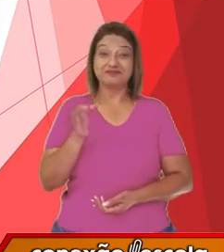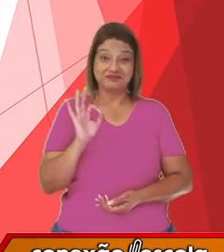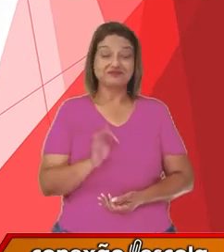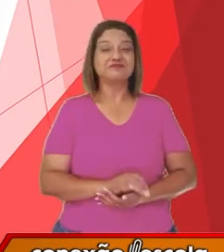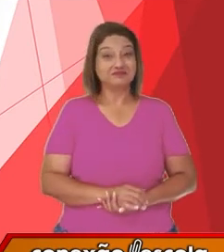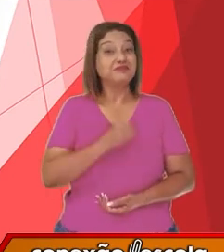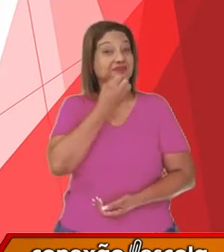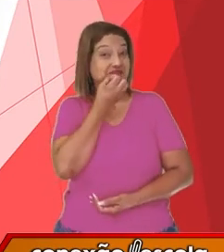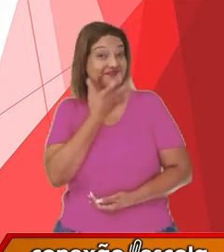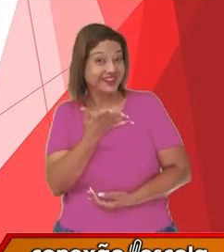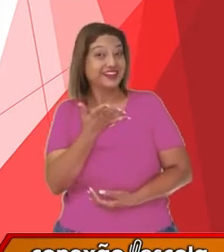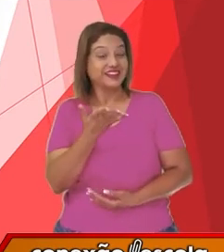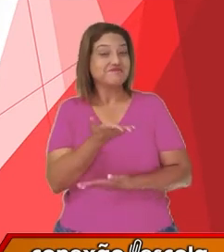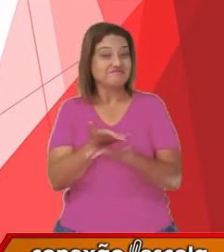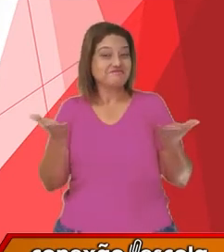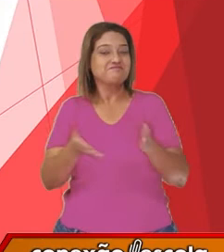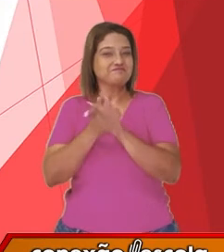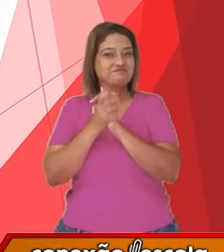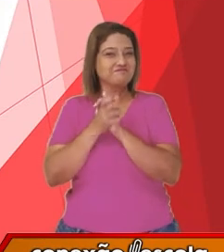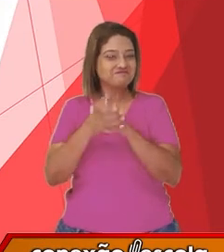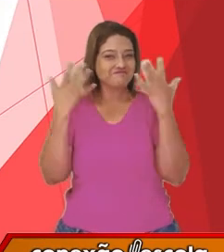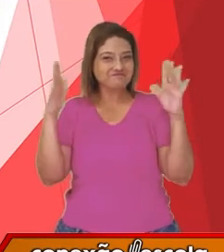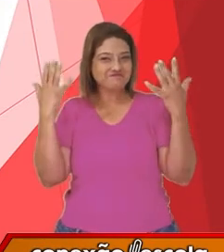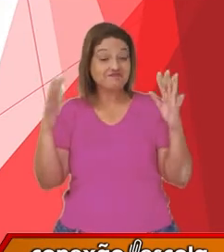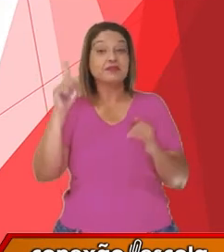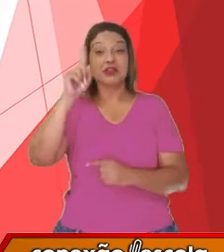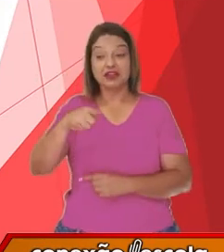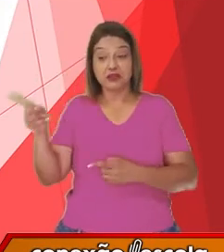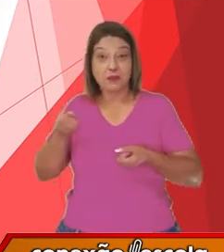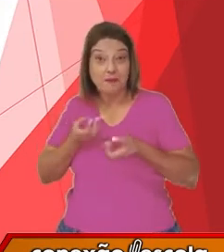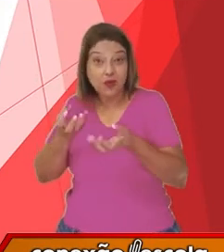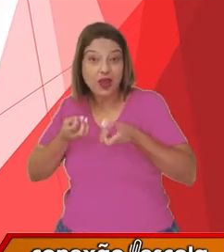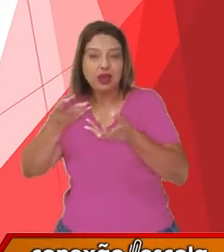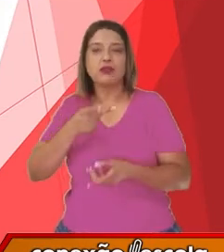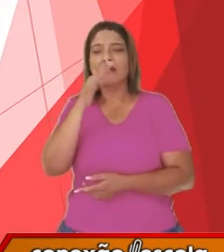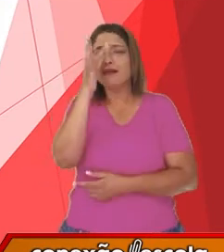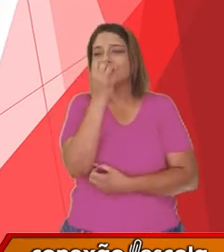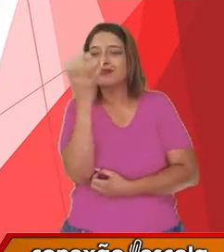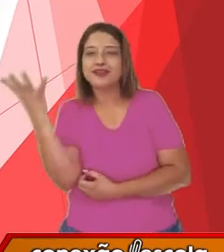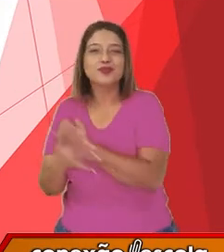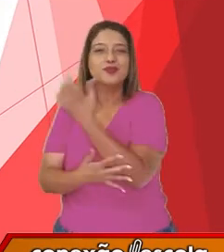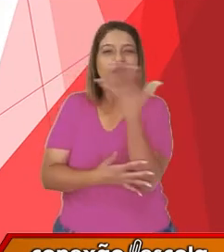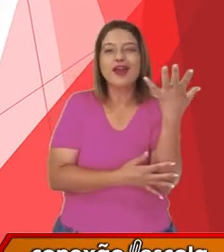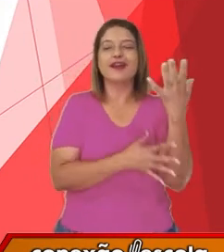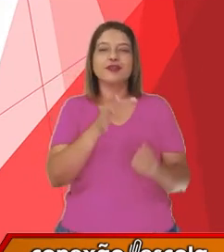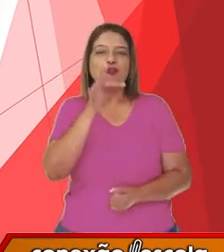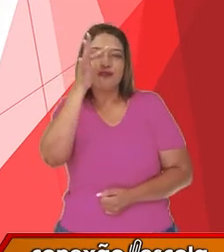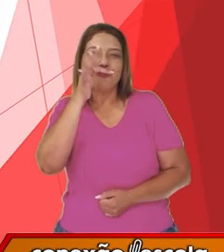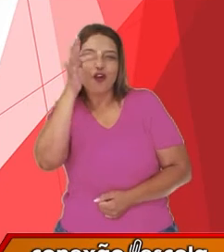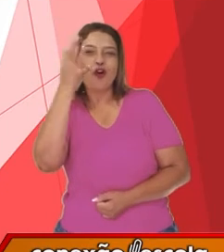Isso, muito bem. O poema ele fala sobre a natureza, flores,